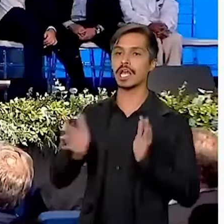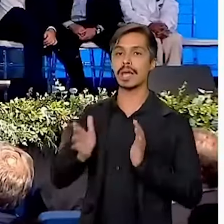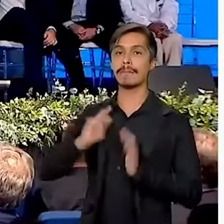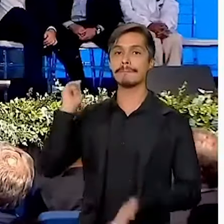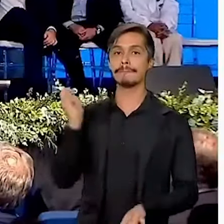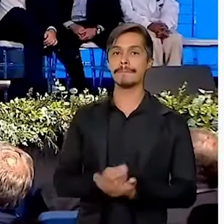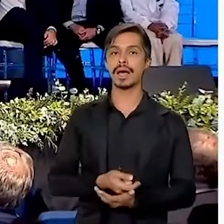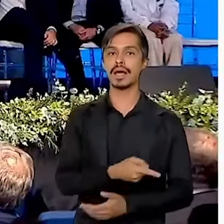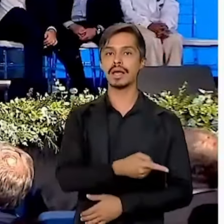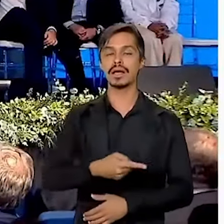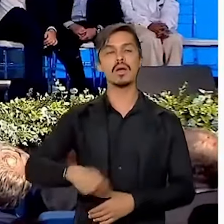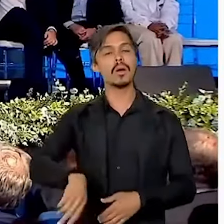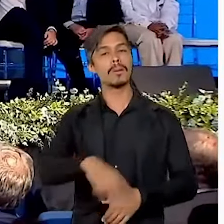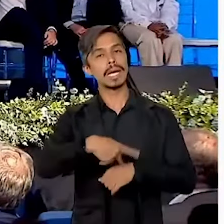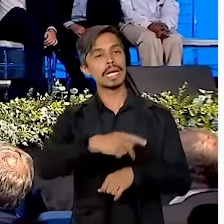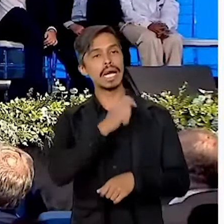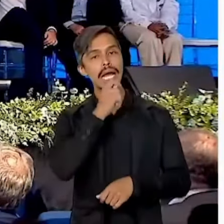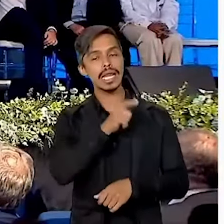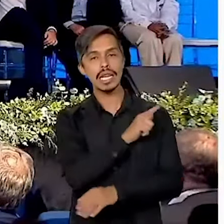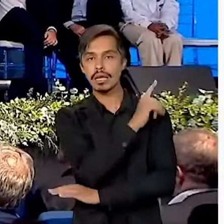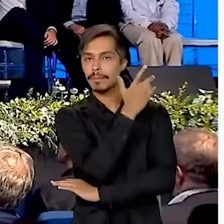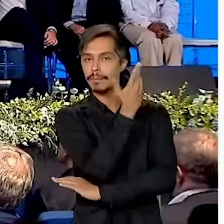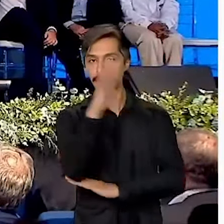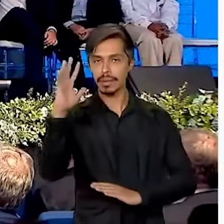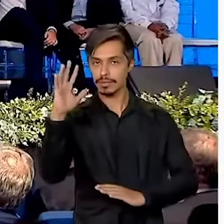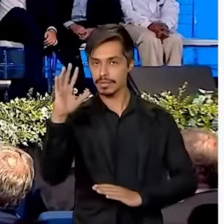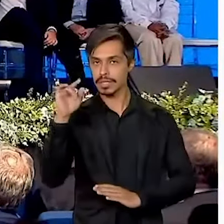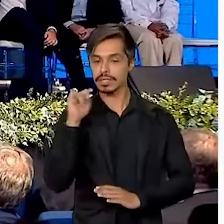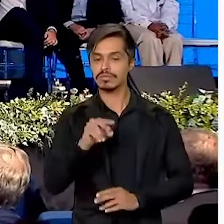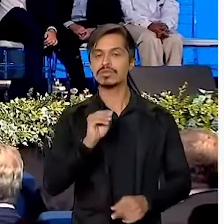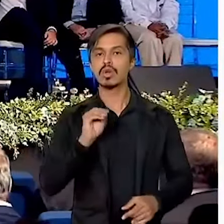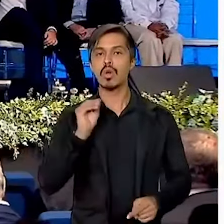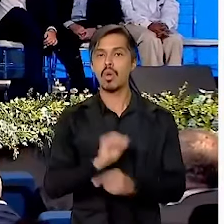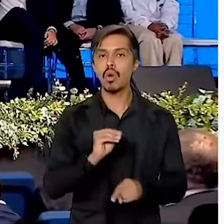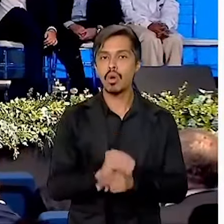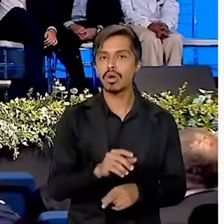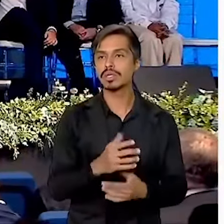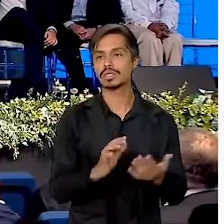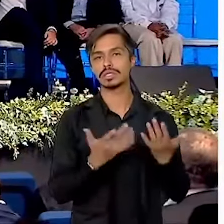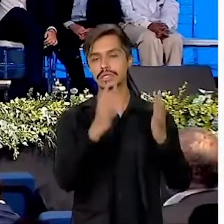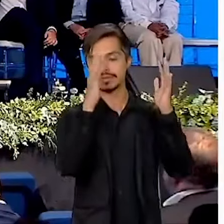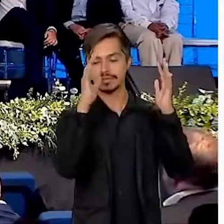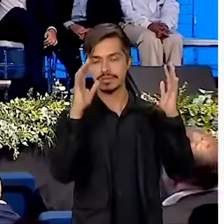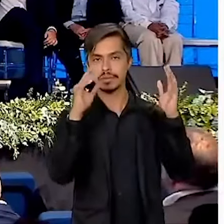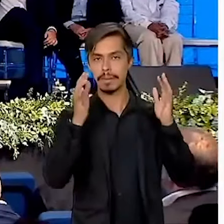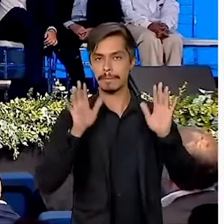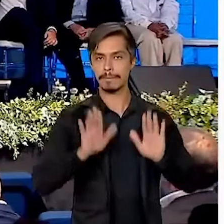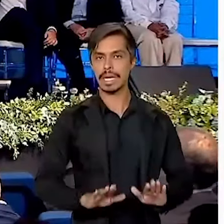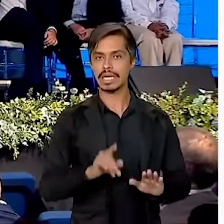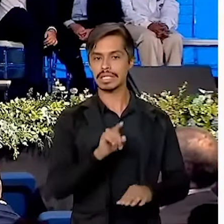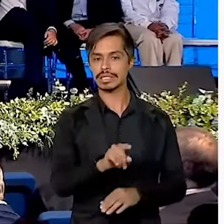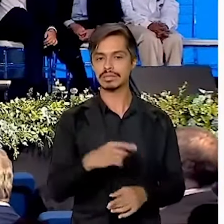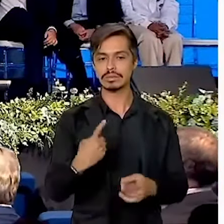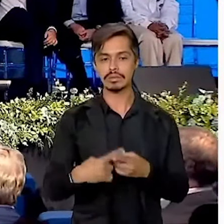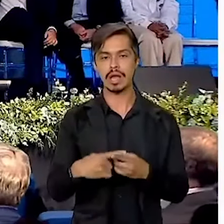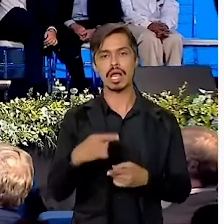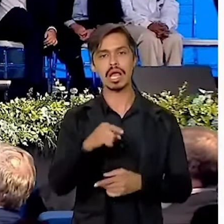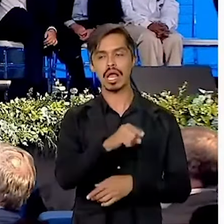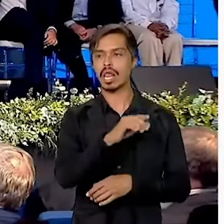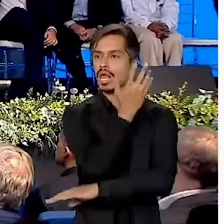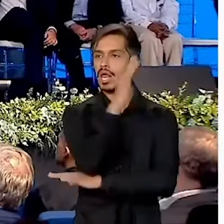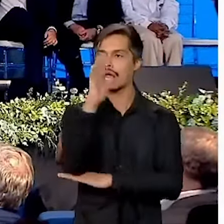paguem aos países que ainda têm floresta pela manutenção da floresta em pé, porque se é verdade que a floresta vai